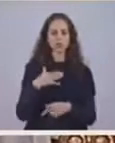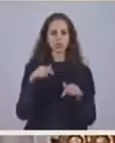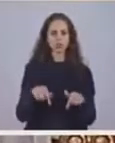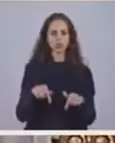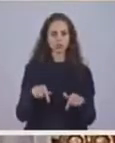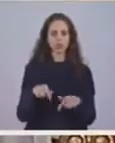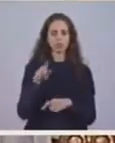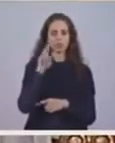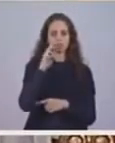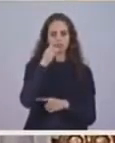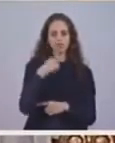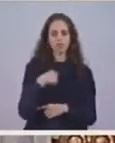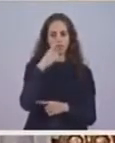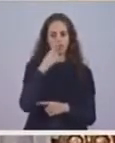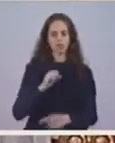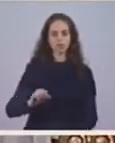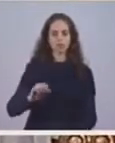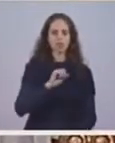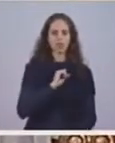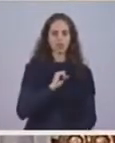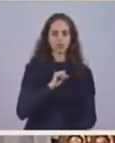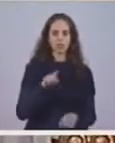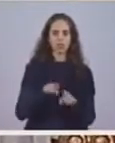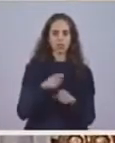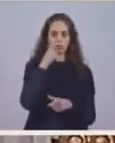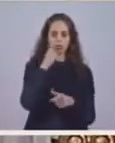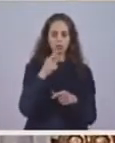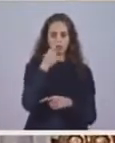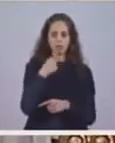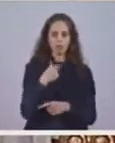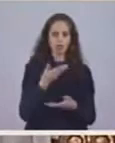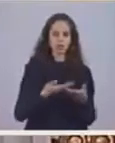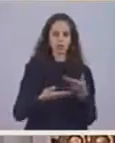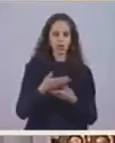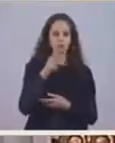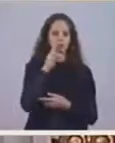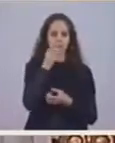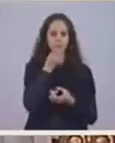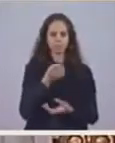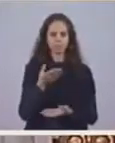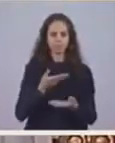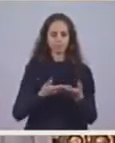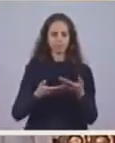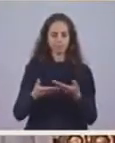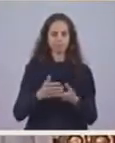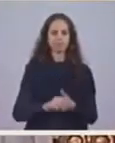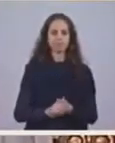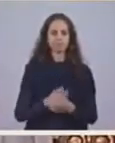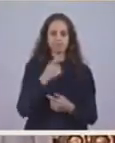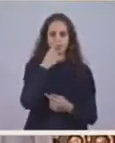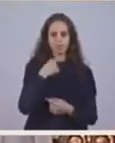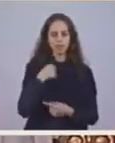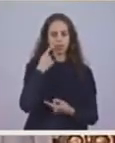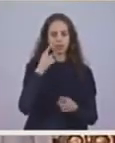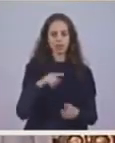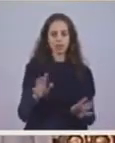hoje, perdoai-nos as nossas ofensas, assim como nós perdoamos a quem nos tem ofendido, e não nos